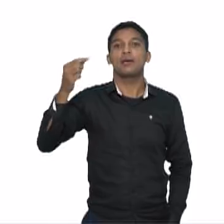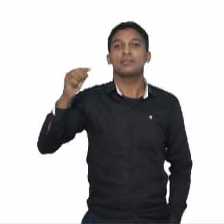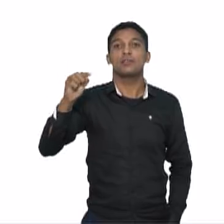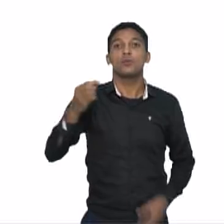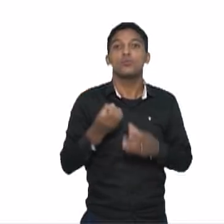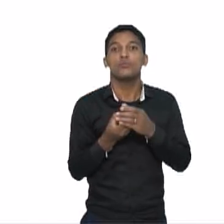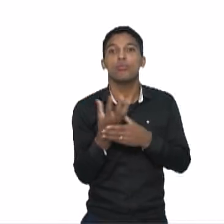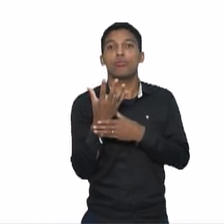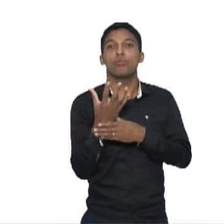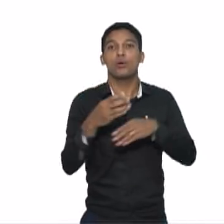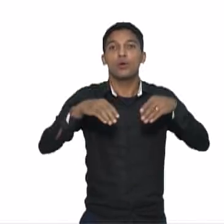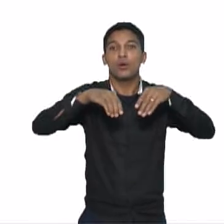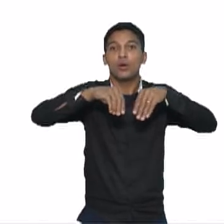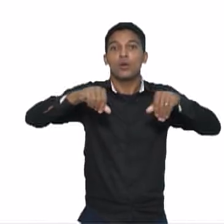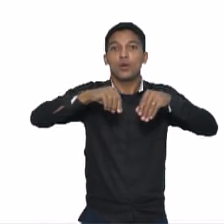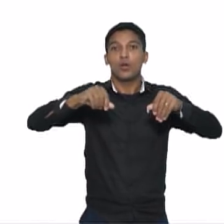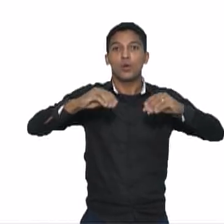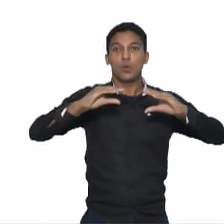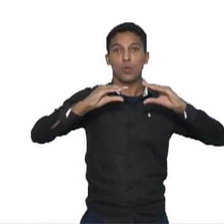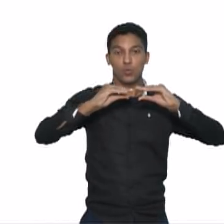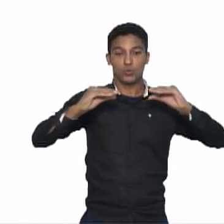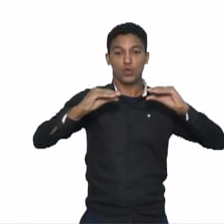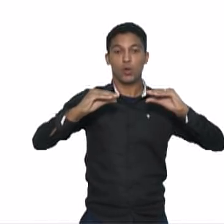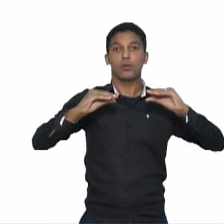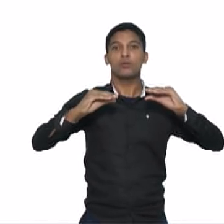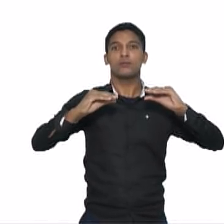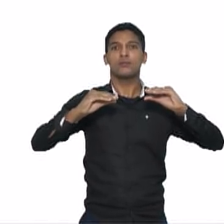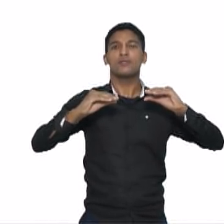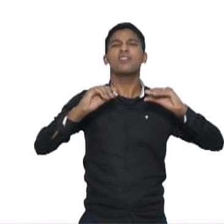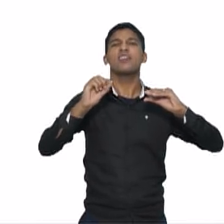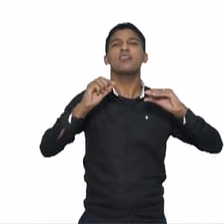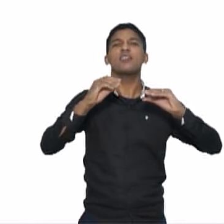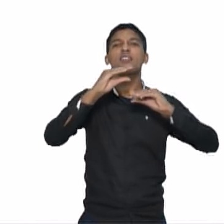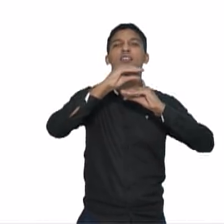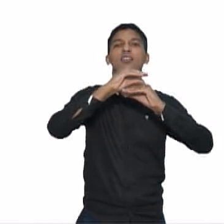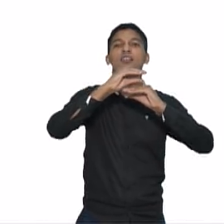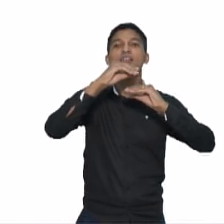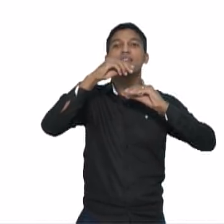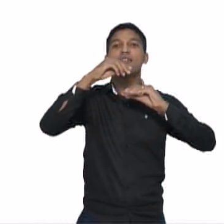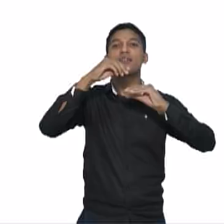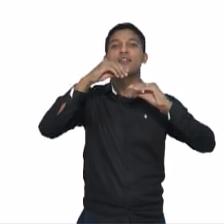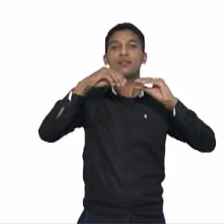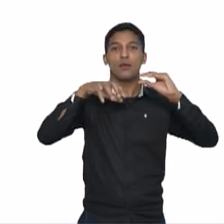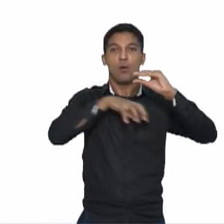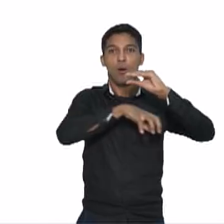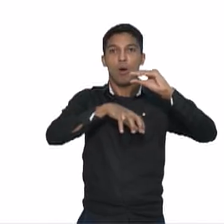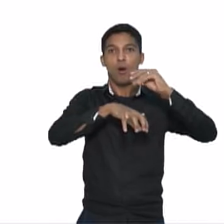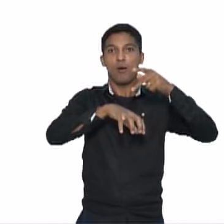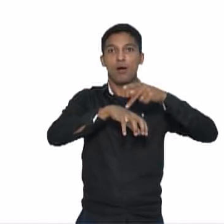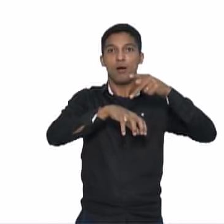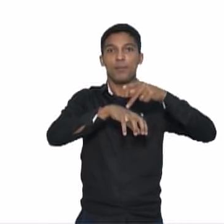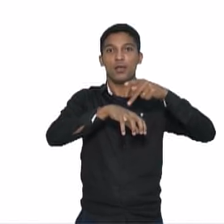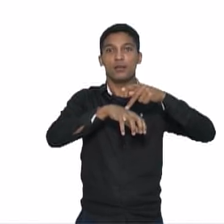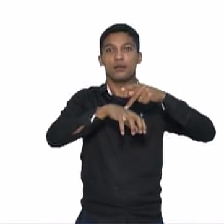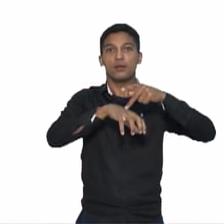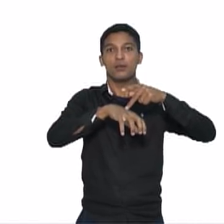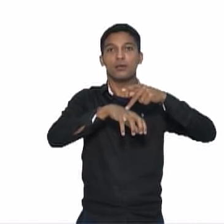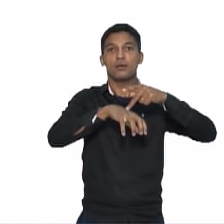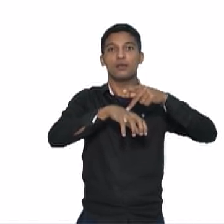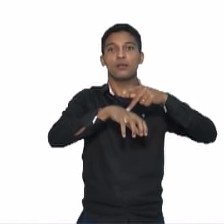leitura, ocorre quando as rochas que estão presentes no relevo sofrem desgaste